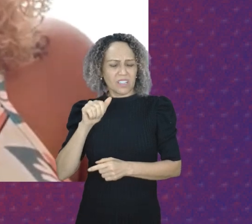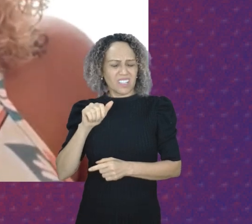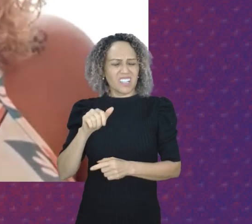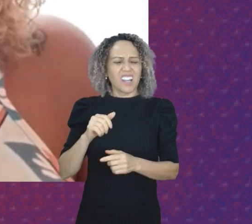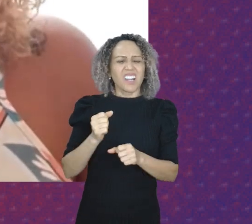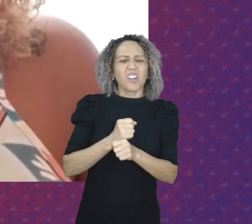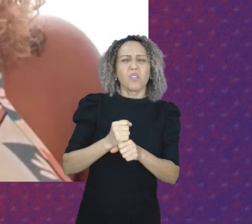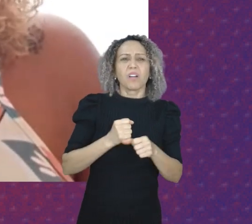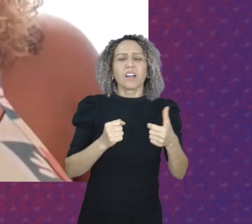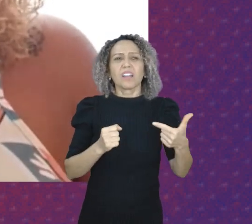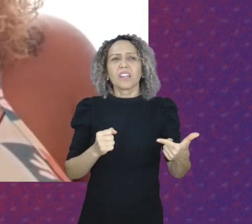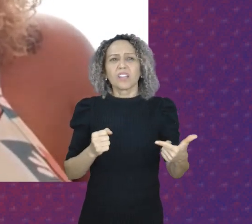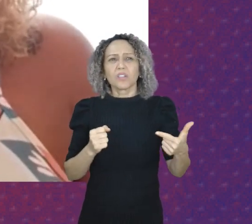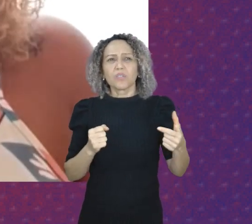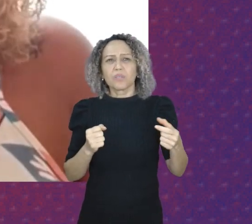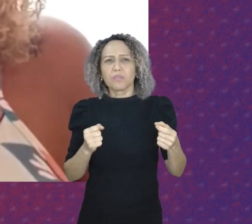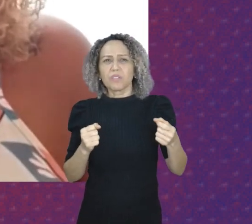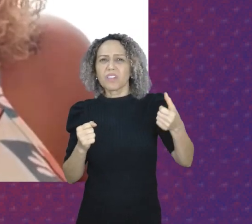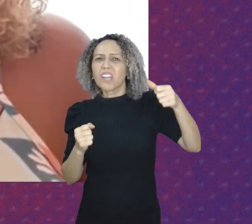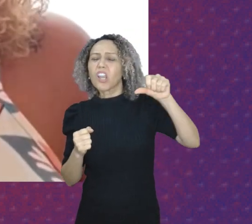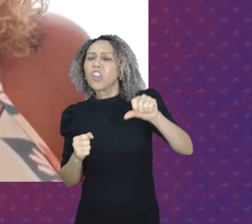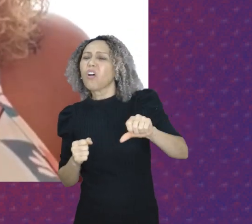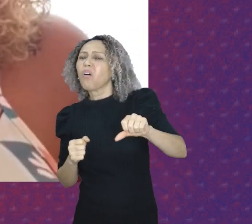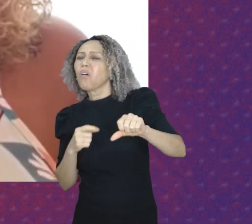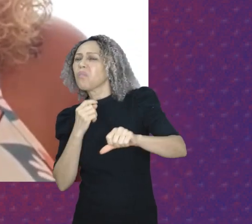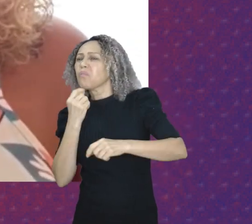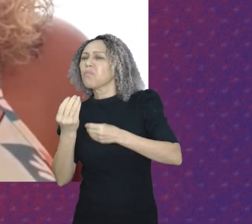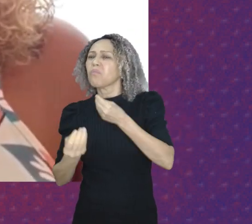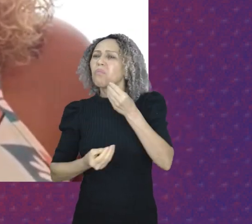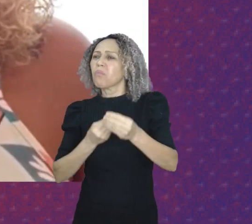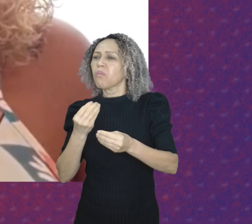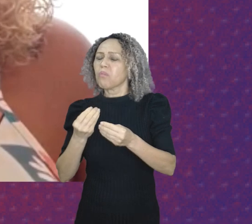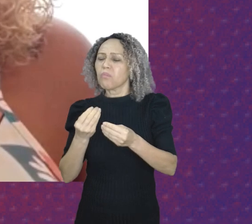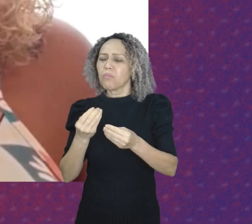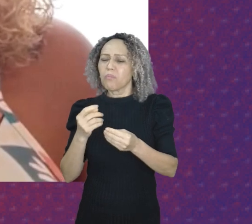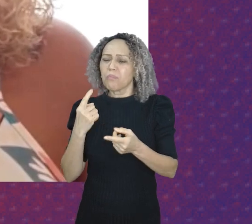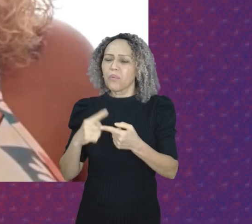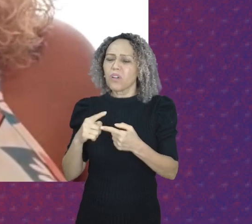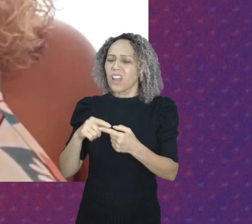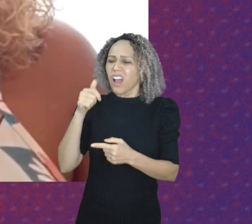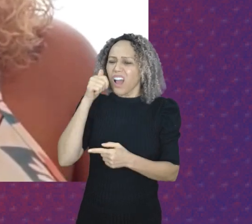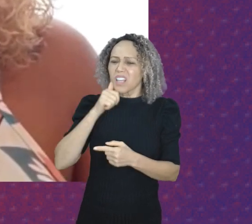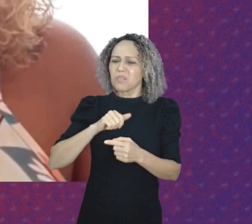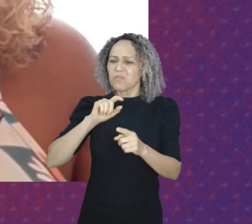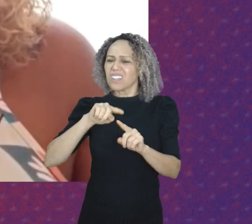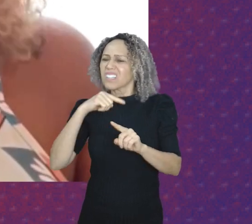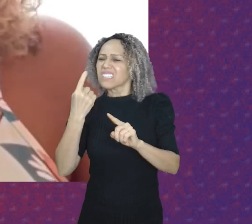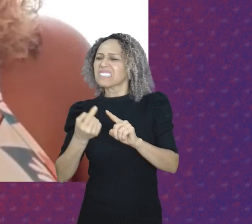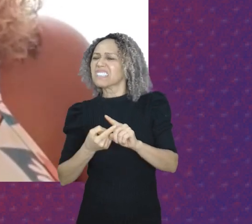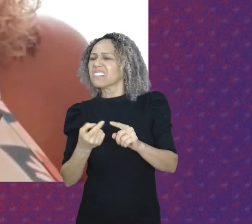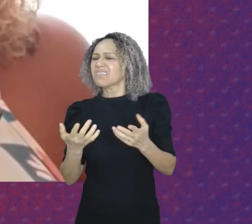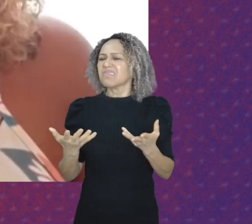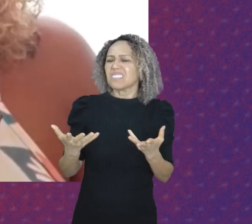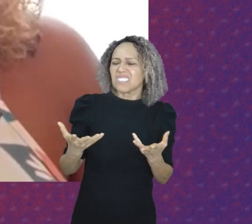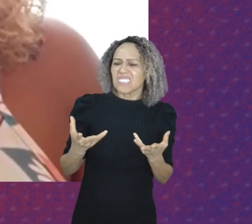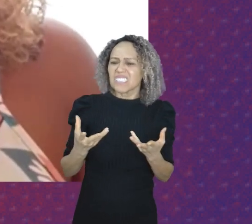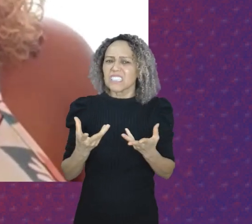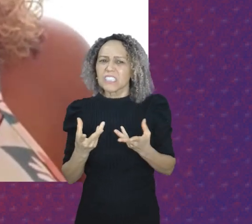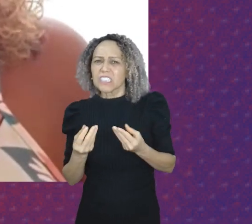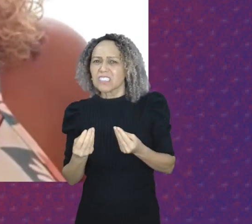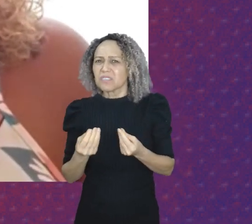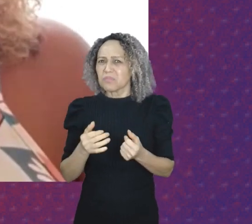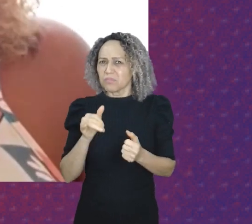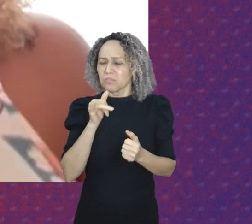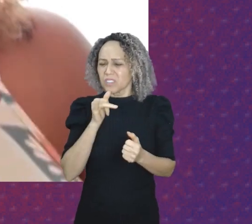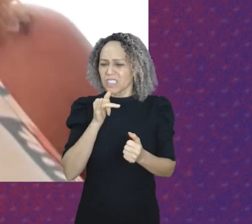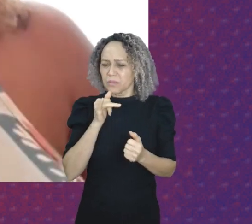2009, a gente entendia que a falta de emprego para essas mulheres que têm esse estereótipo era